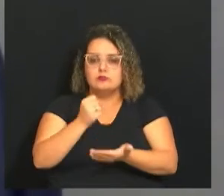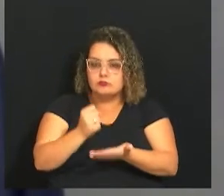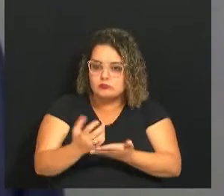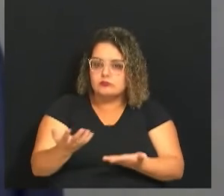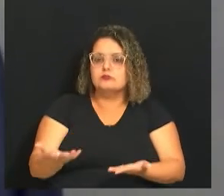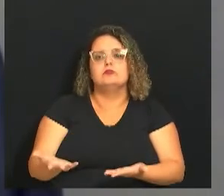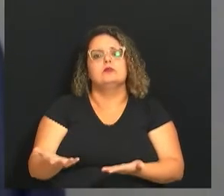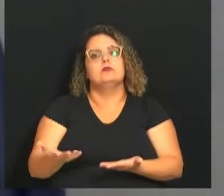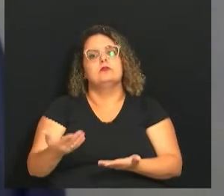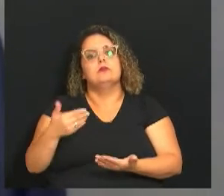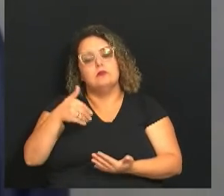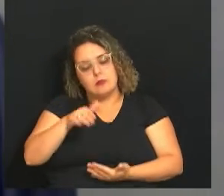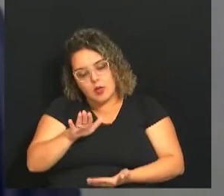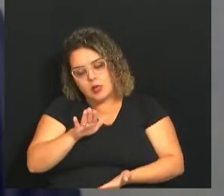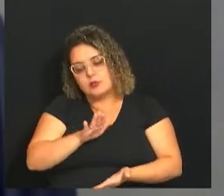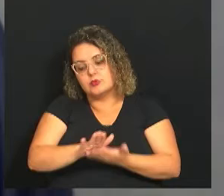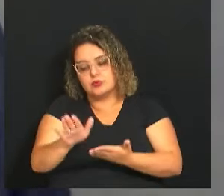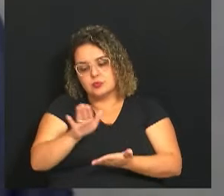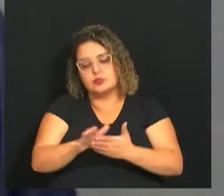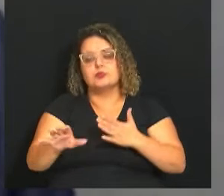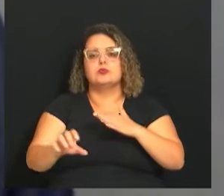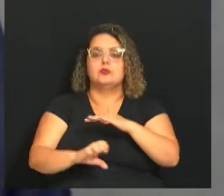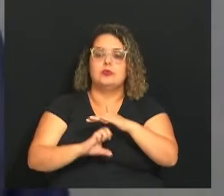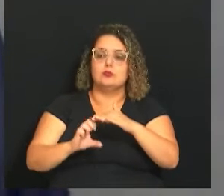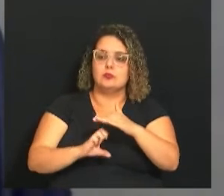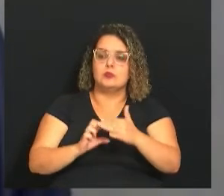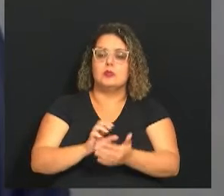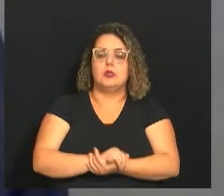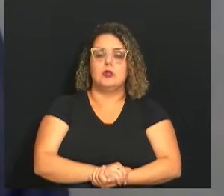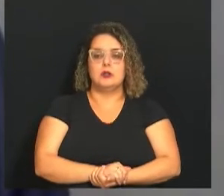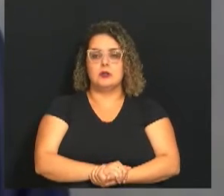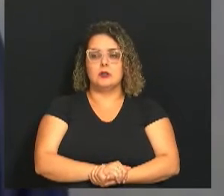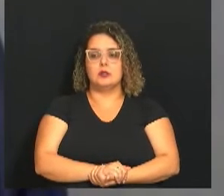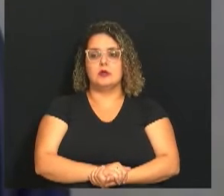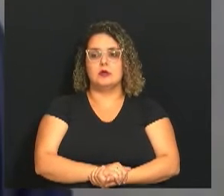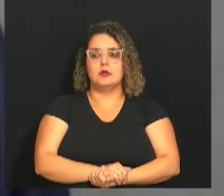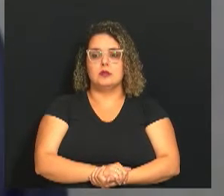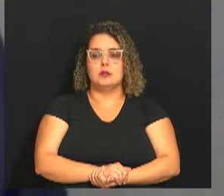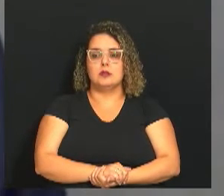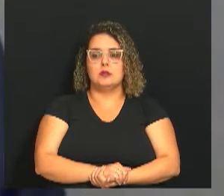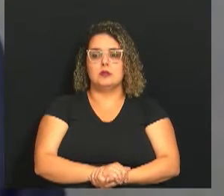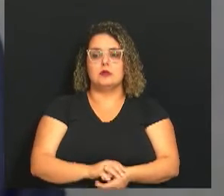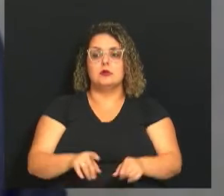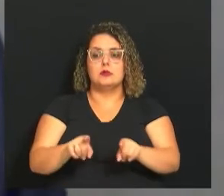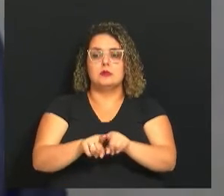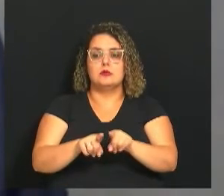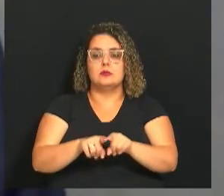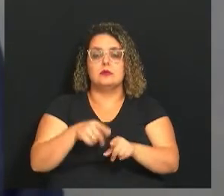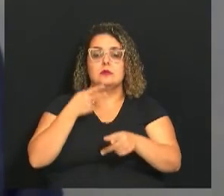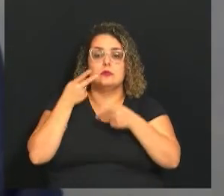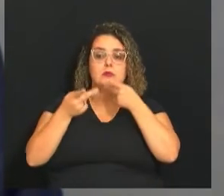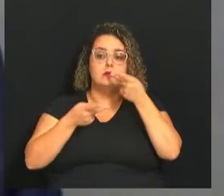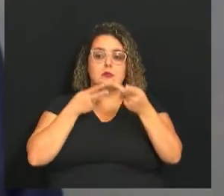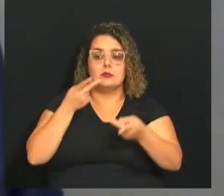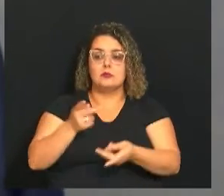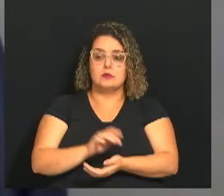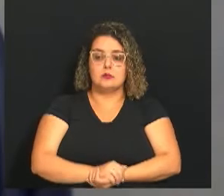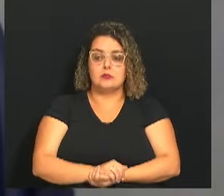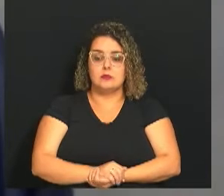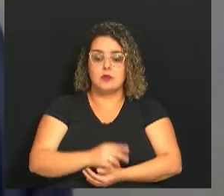empresa. E também gera a questão, o que a gente fala de os custos que isso gera para o próprio